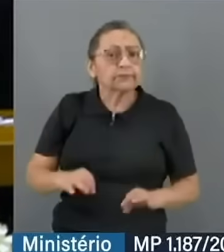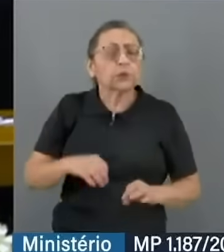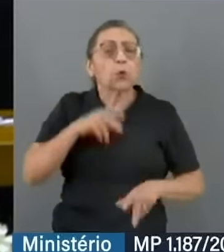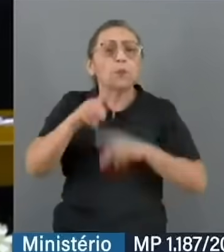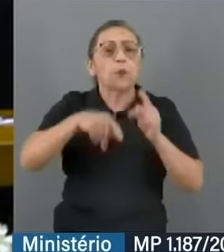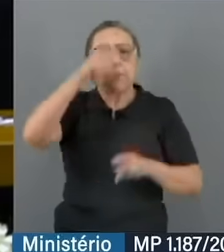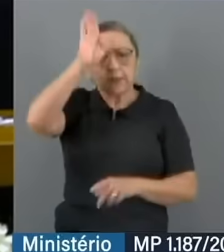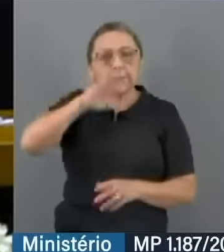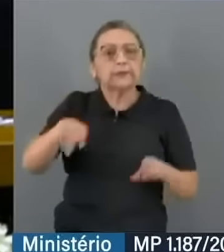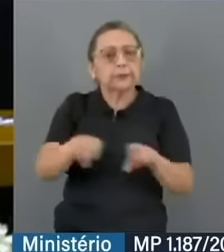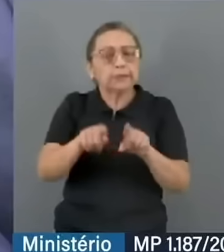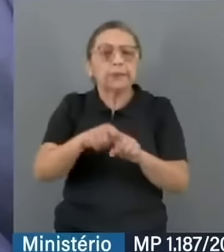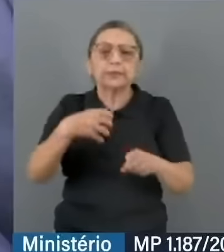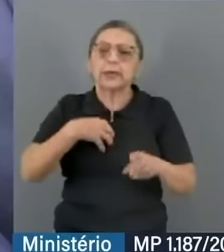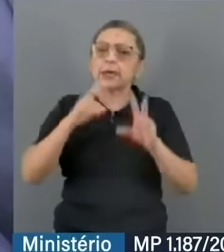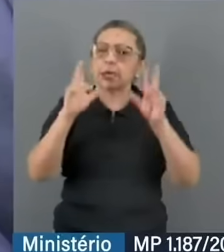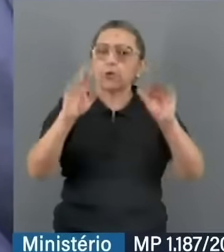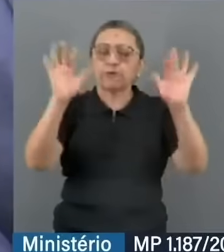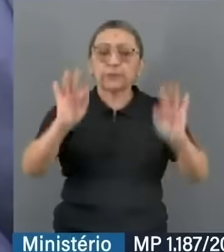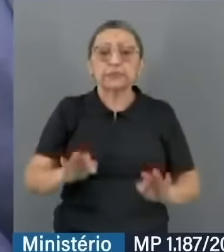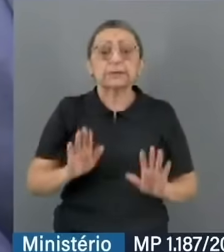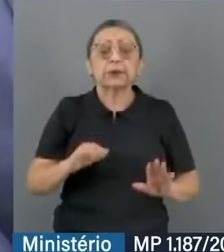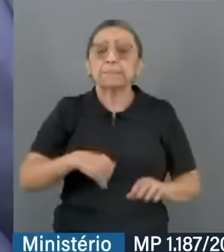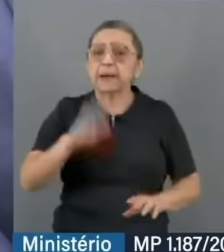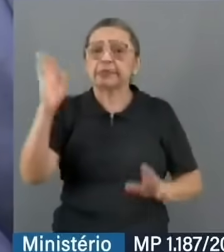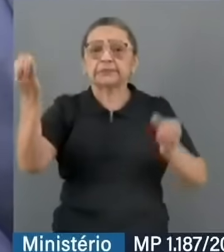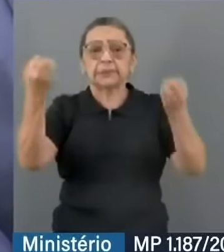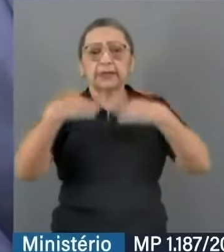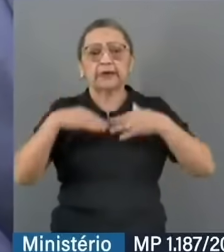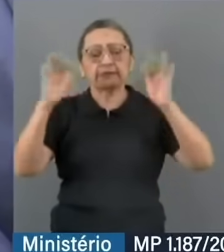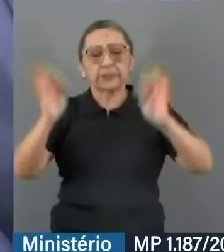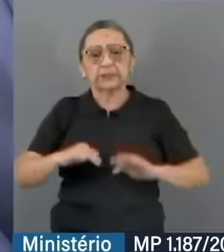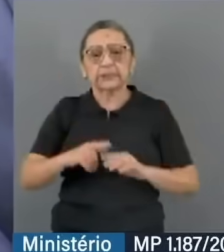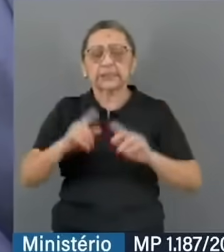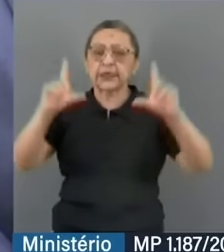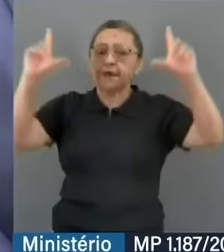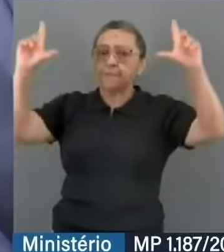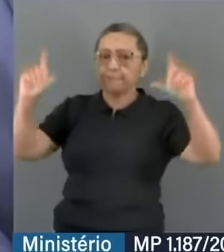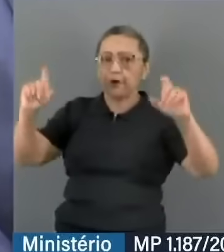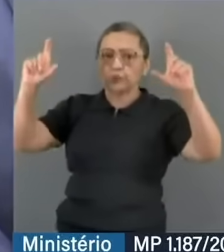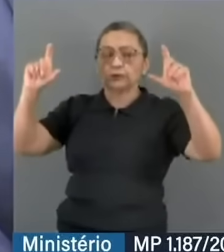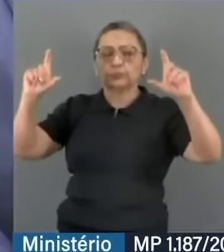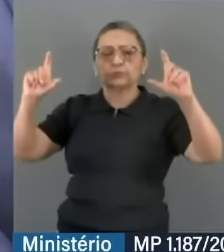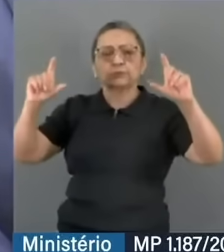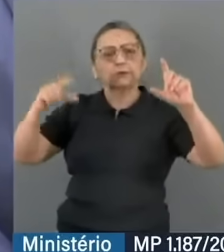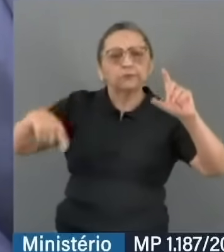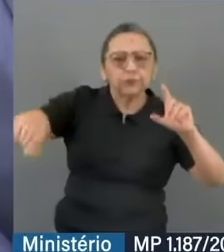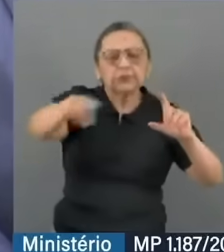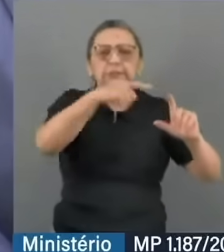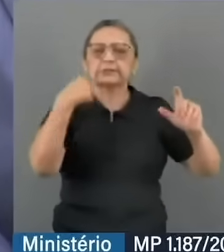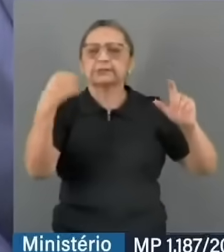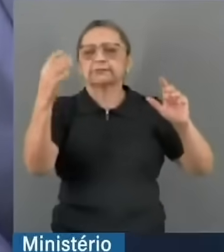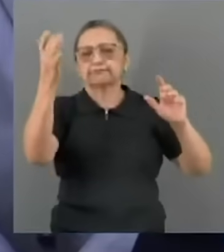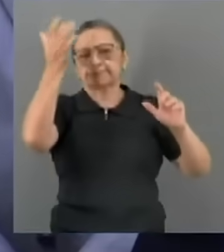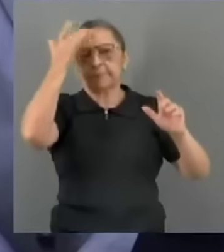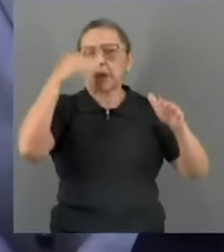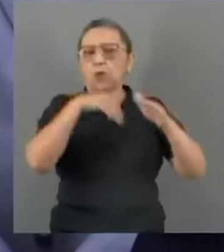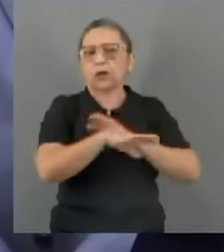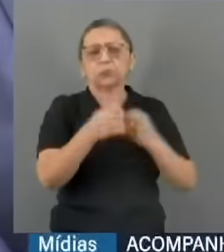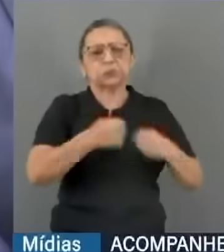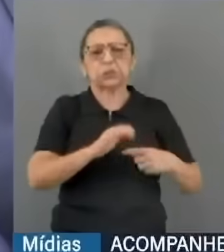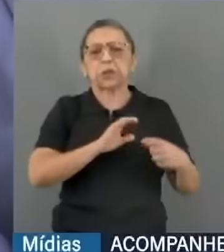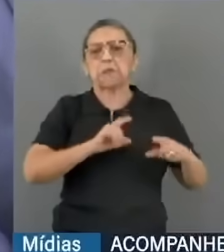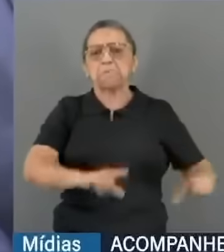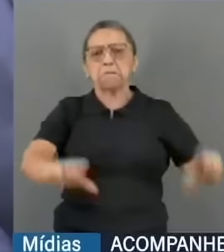está feliz. Mas o que me deixa mais feliz é essa fotografia aqui. Guardem. Não precisa gostar